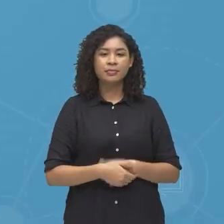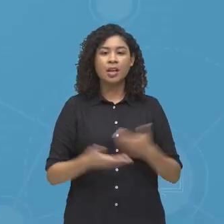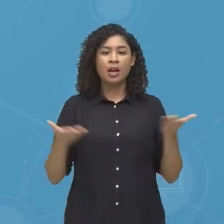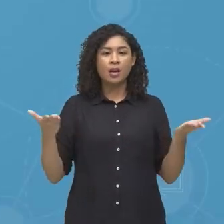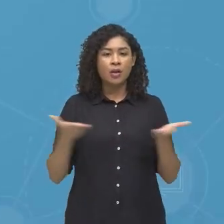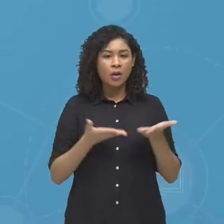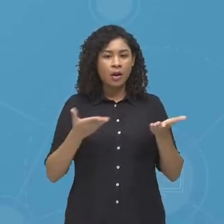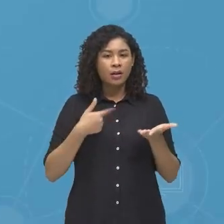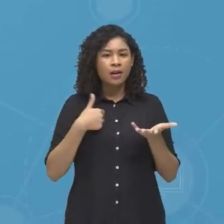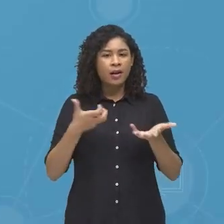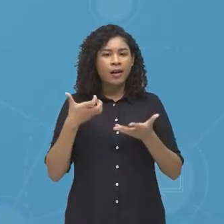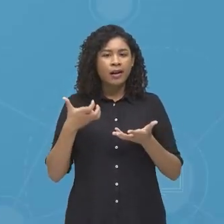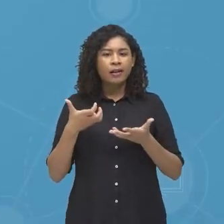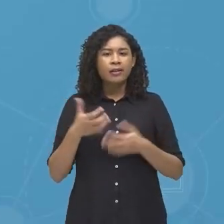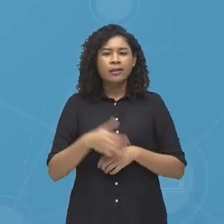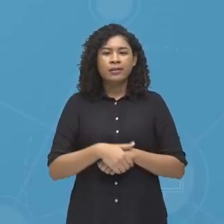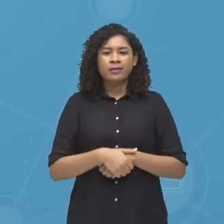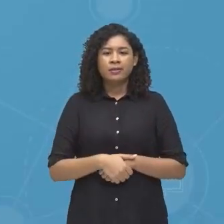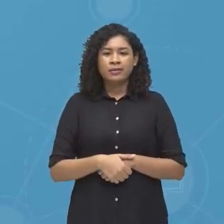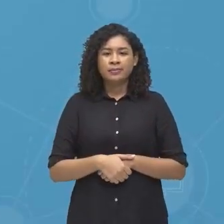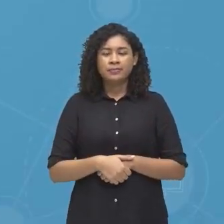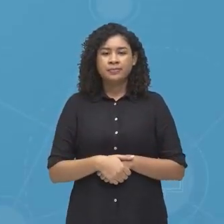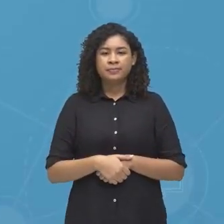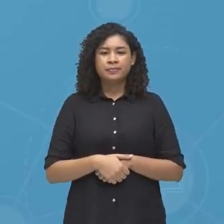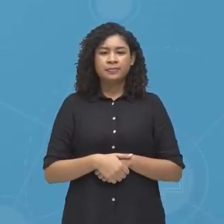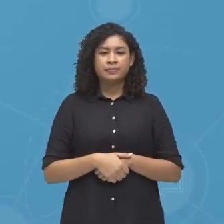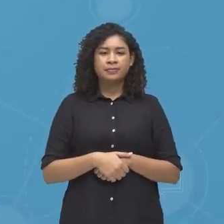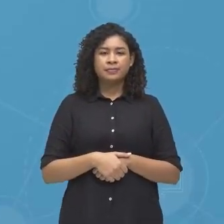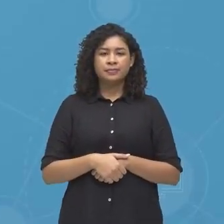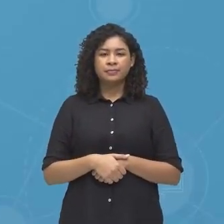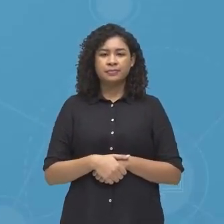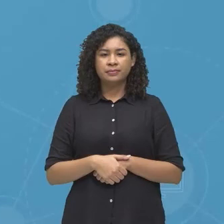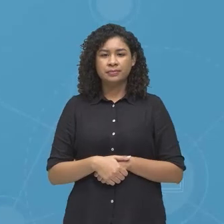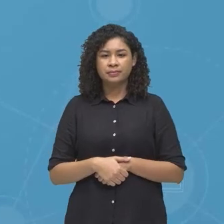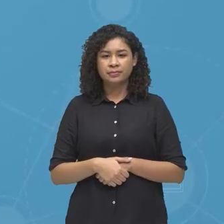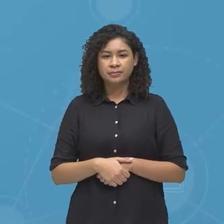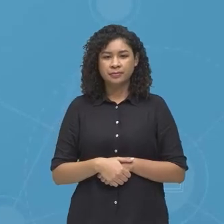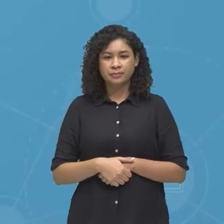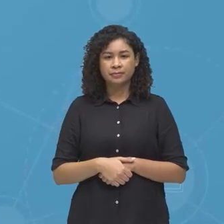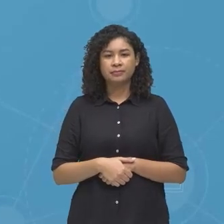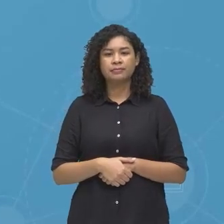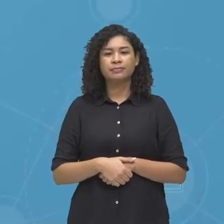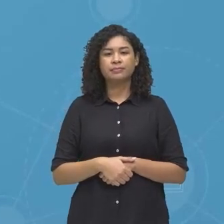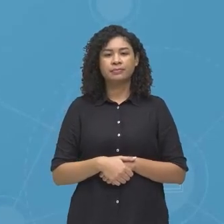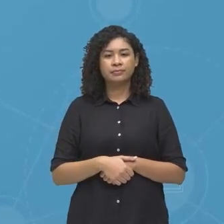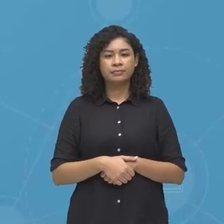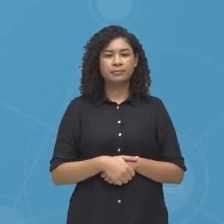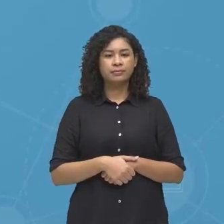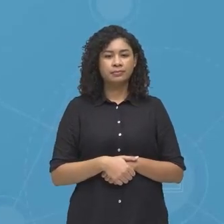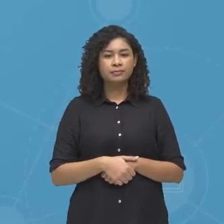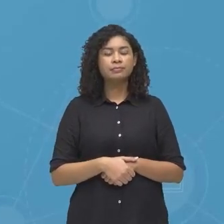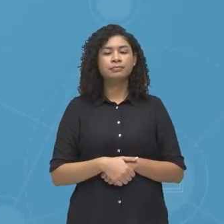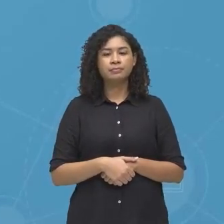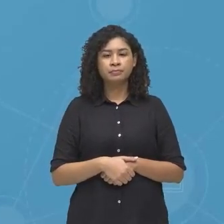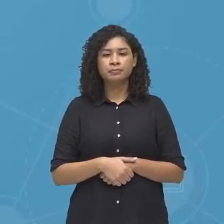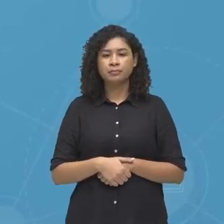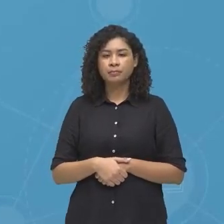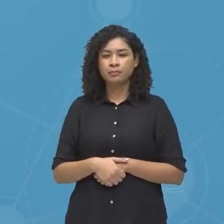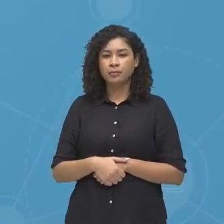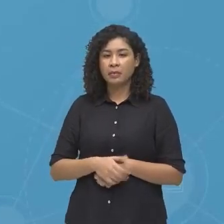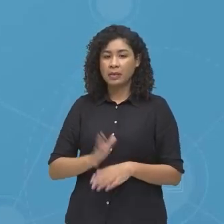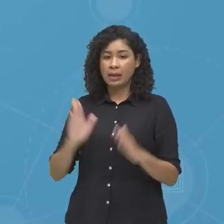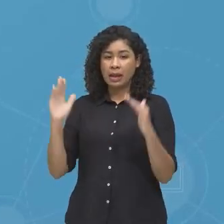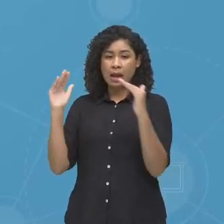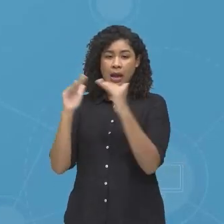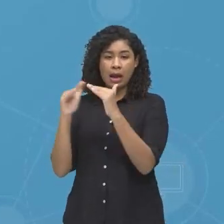pegar o elan daquilo que foi colocado pela nossa querida Ruth Sanches. A casa, ela foi